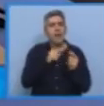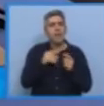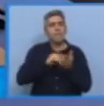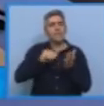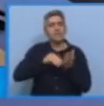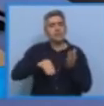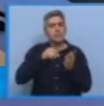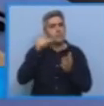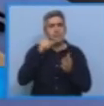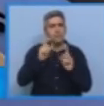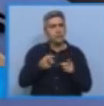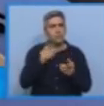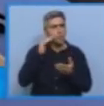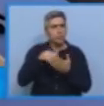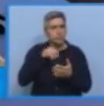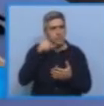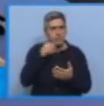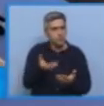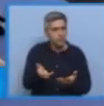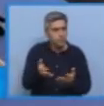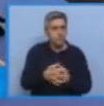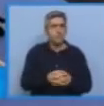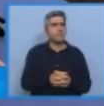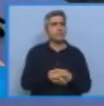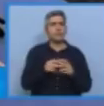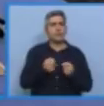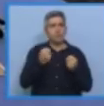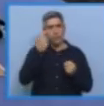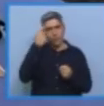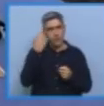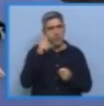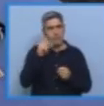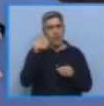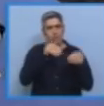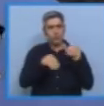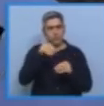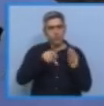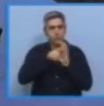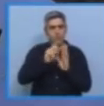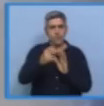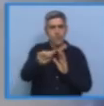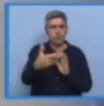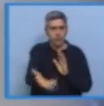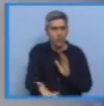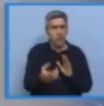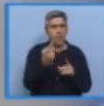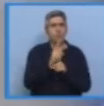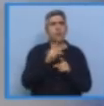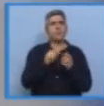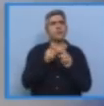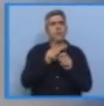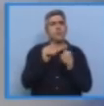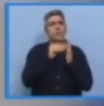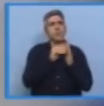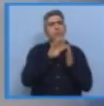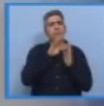petições que deram entrada se tenha concluído sequer. E, portanto, não se consegue compreender. E temos eleições legislativas para o ano. Porque é que os partidos não põem no